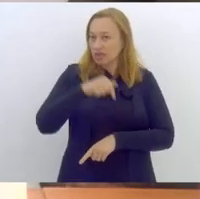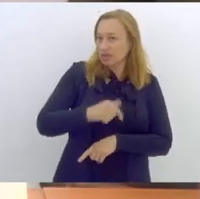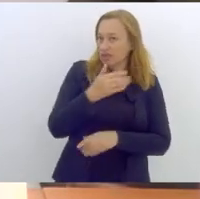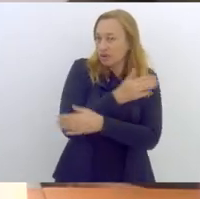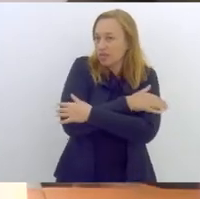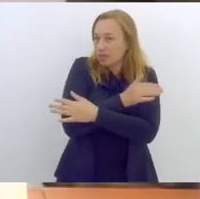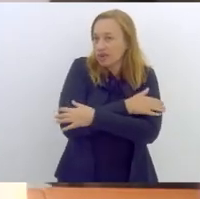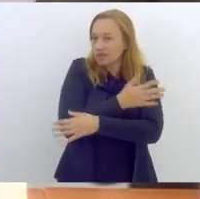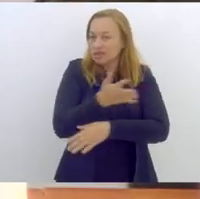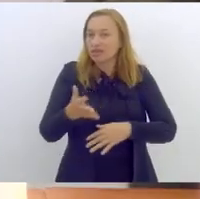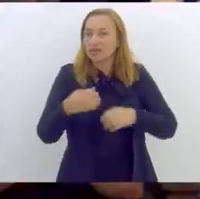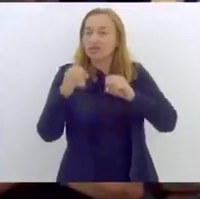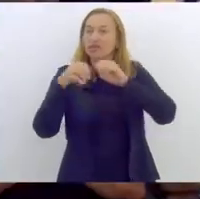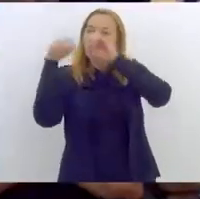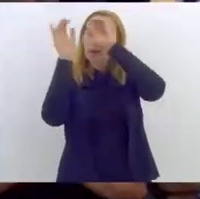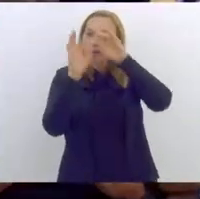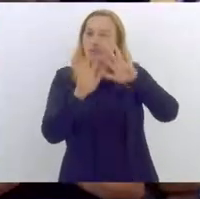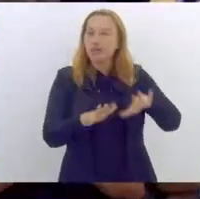um Natal iluminado